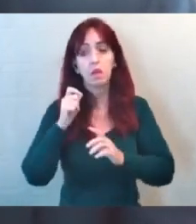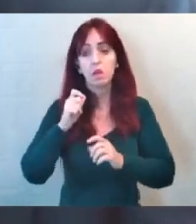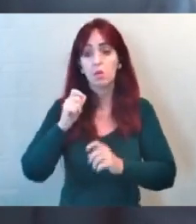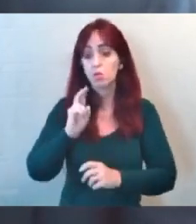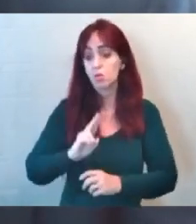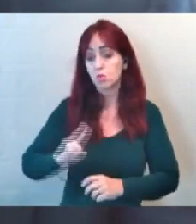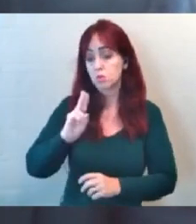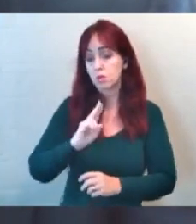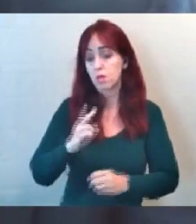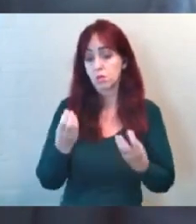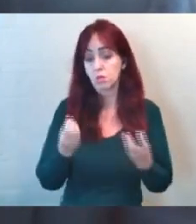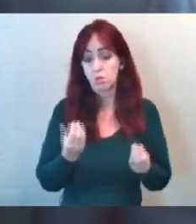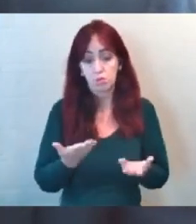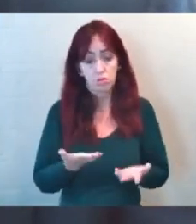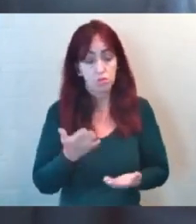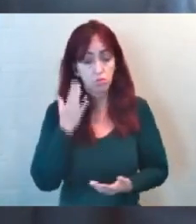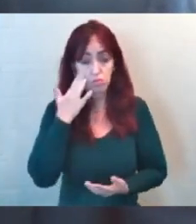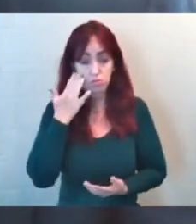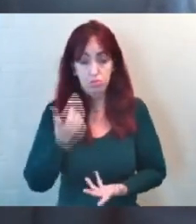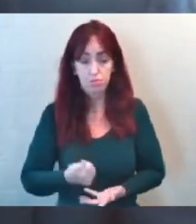utilizados.